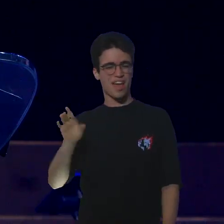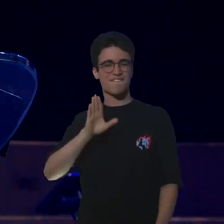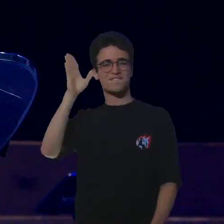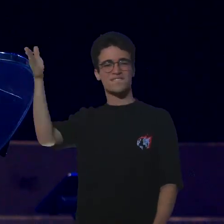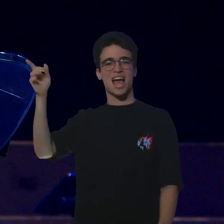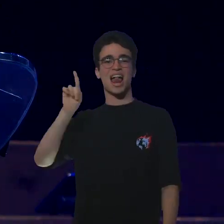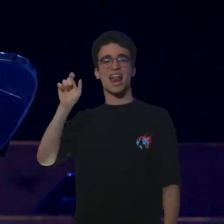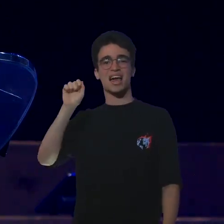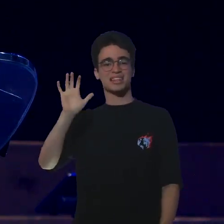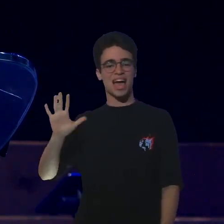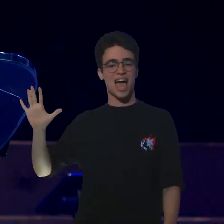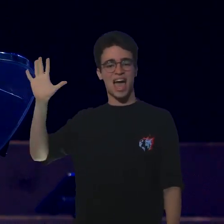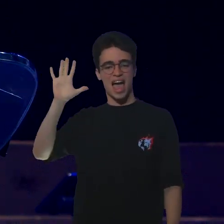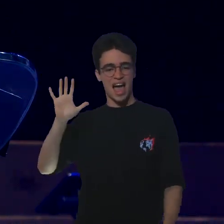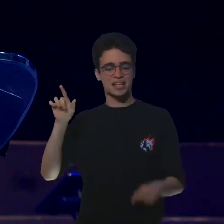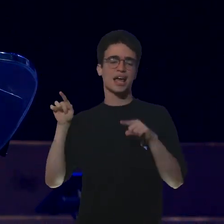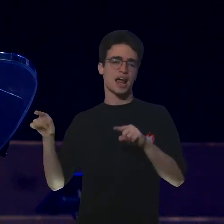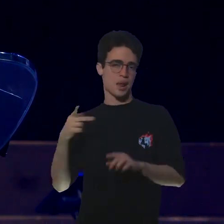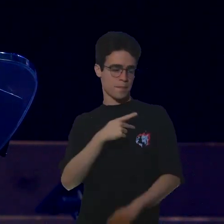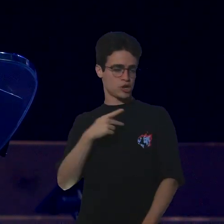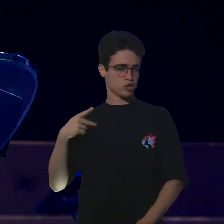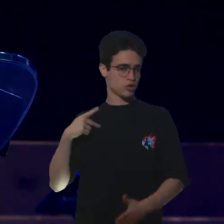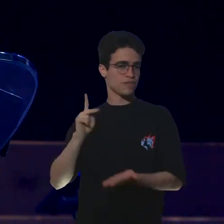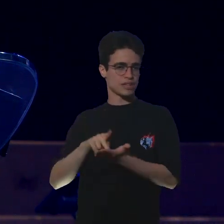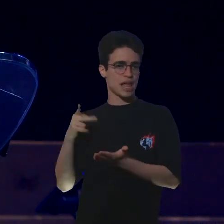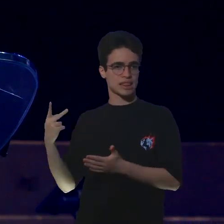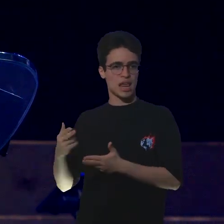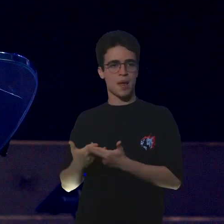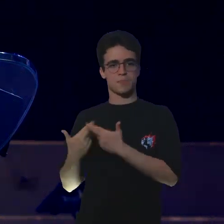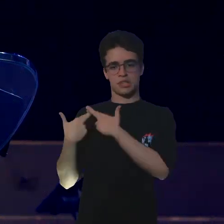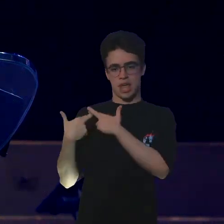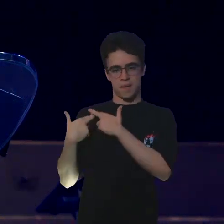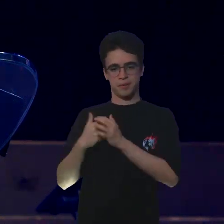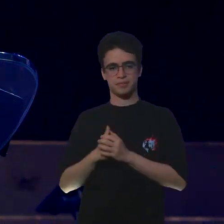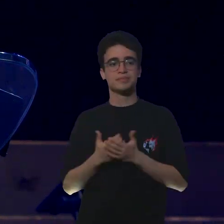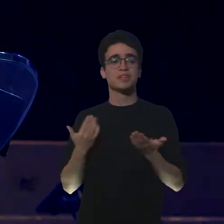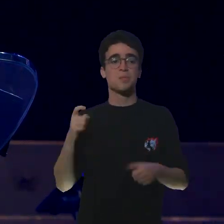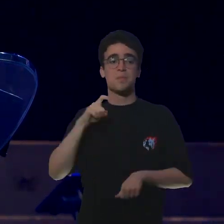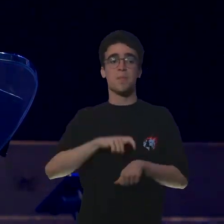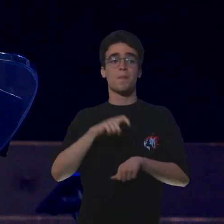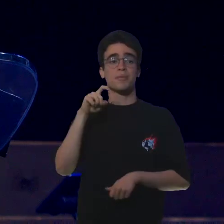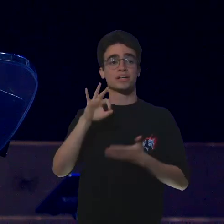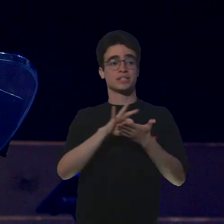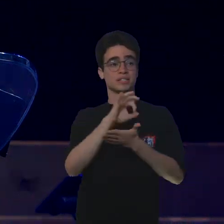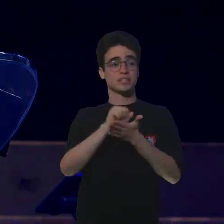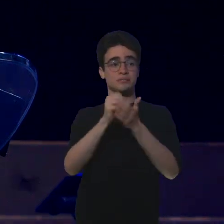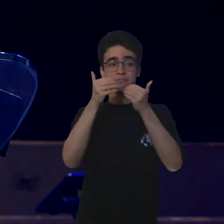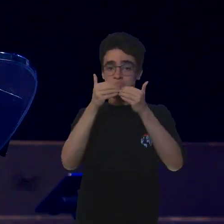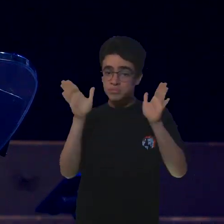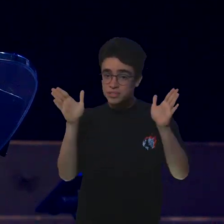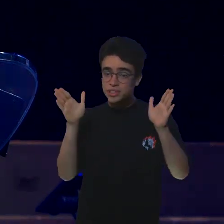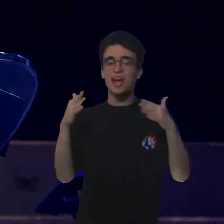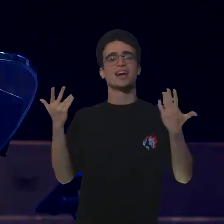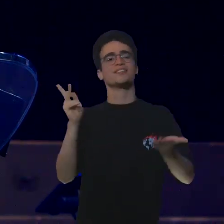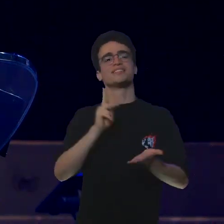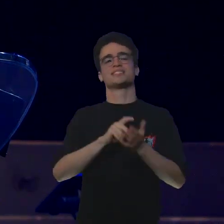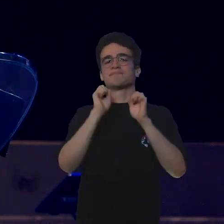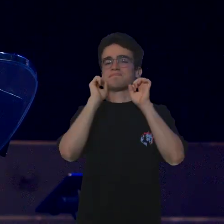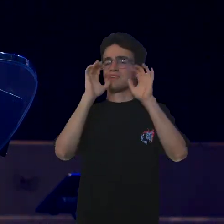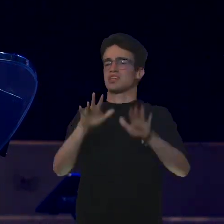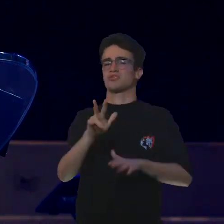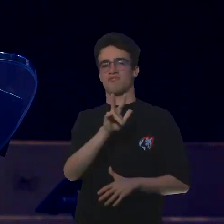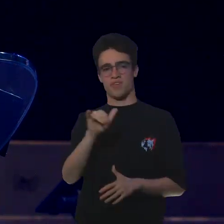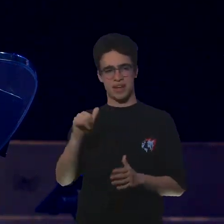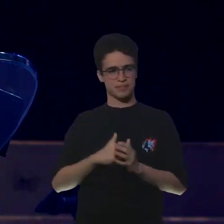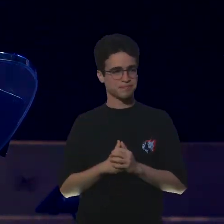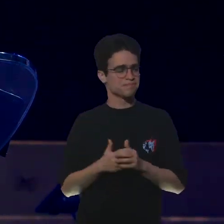agora, ele que é o pastor responsável por esse ministério. Então, quando abrir as inscrições, One College, vai ser bênção aí.